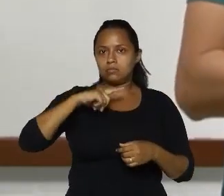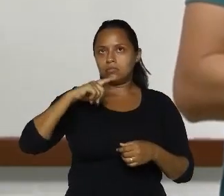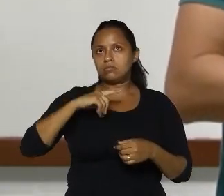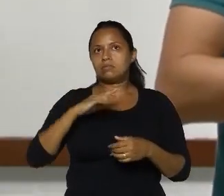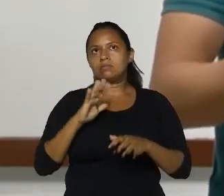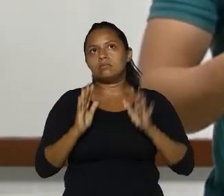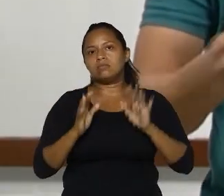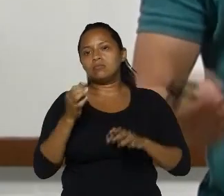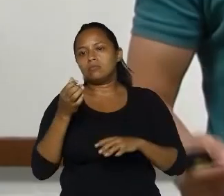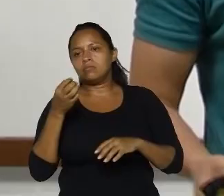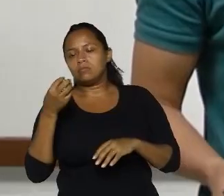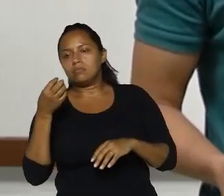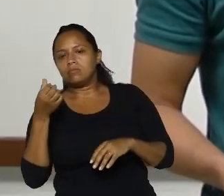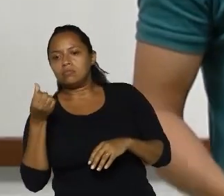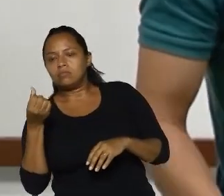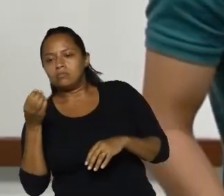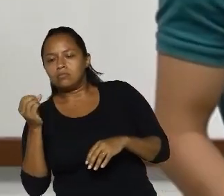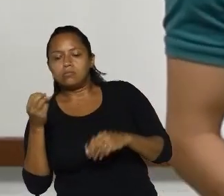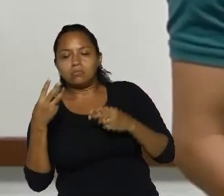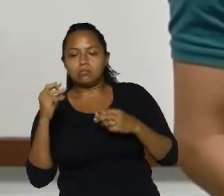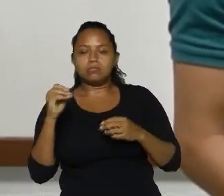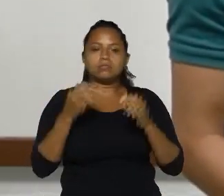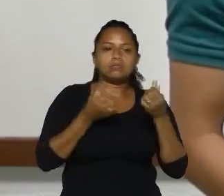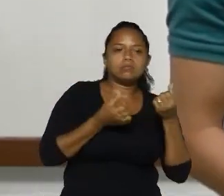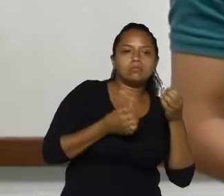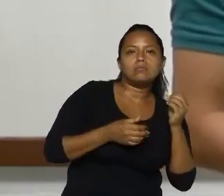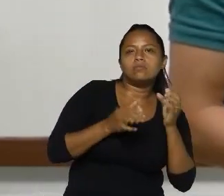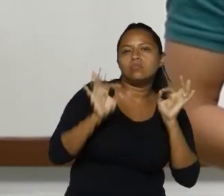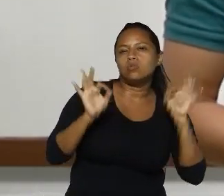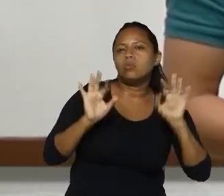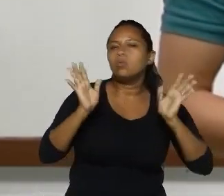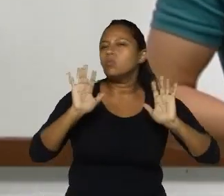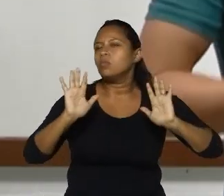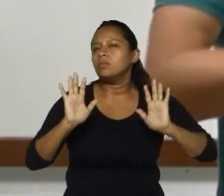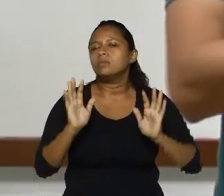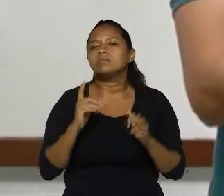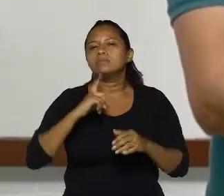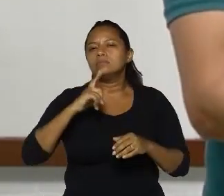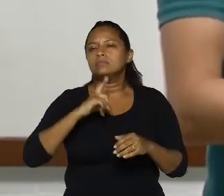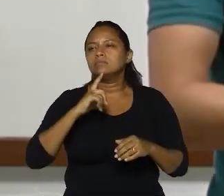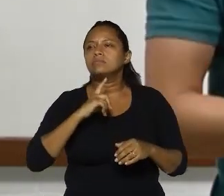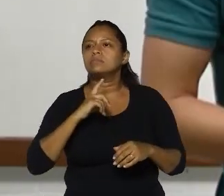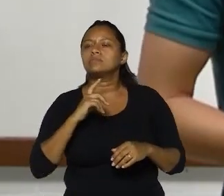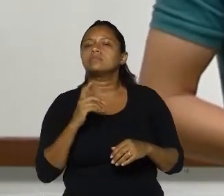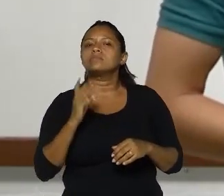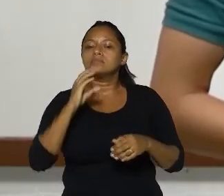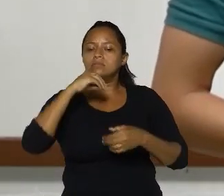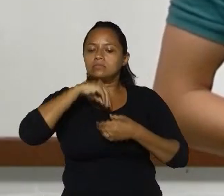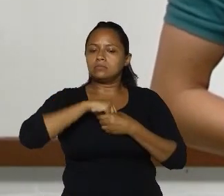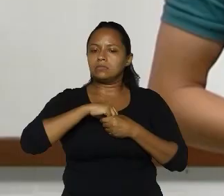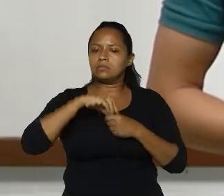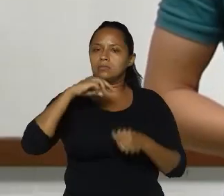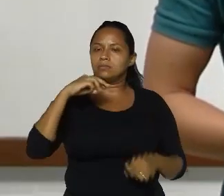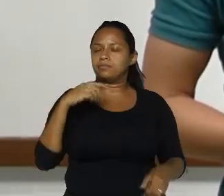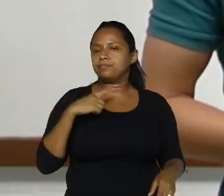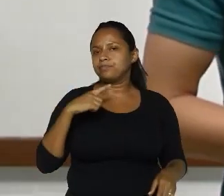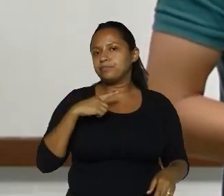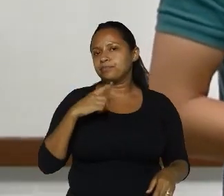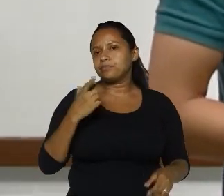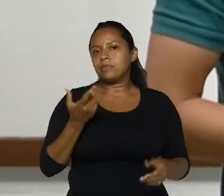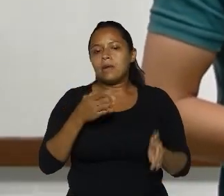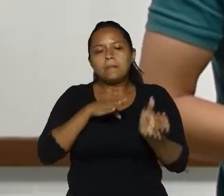entre 60% a 70%, os neutrófilos têm como objetivo fagocitar micro-organismos, como por